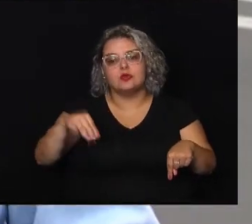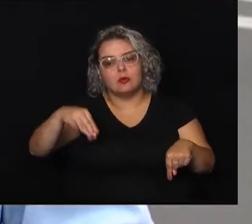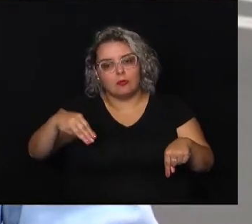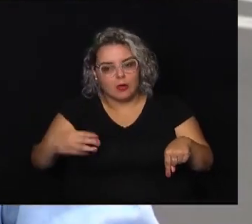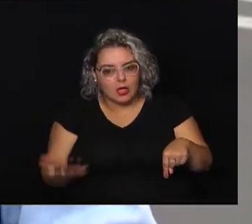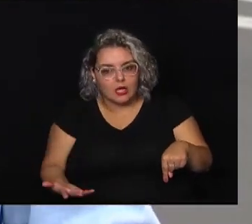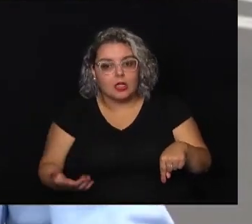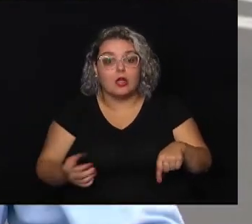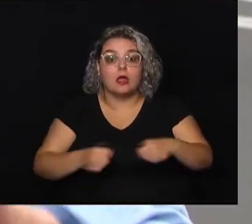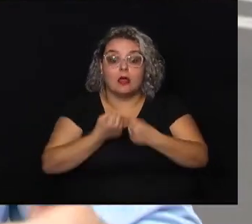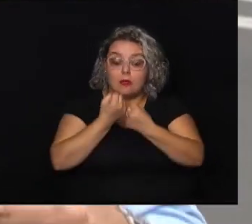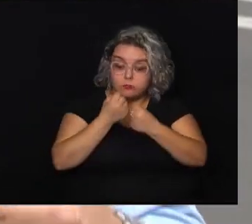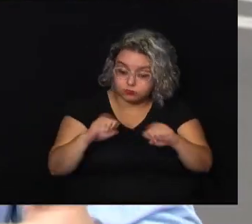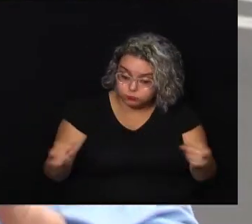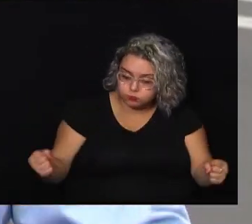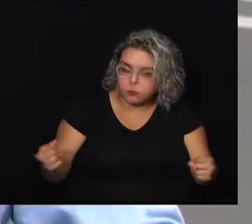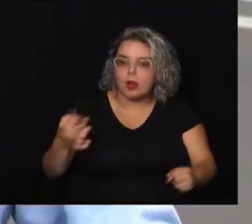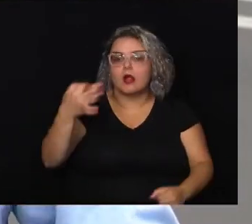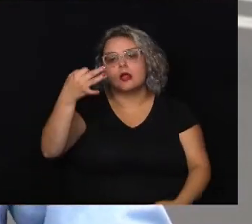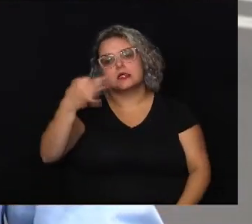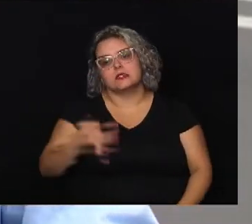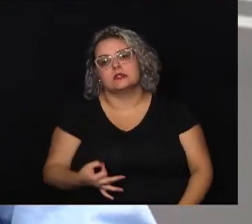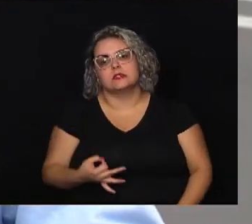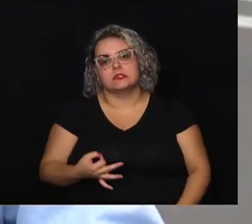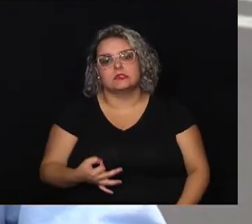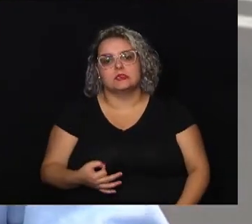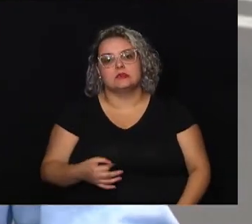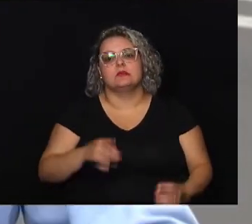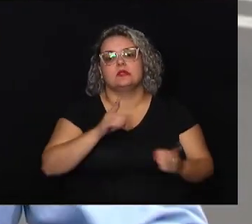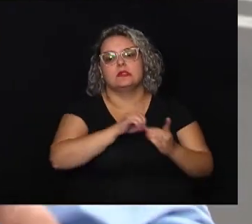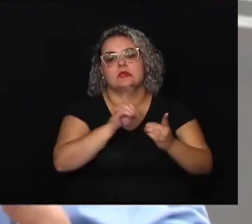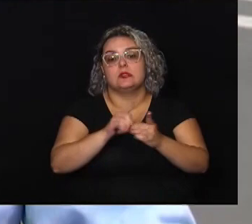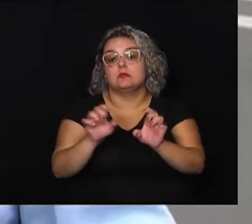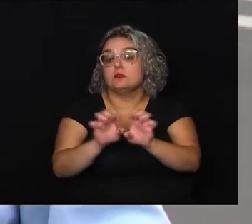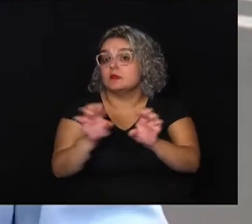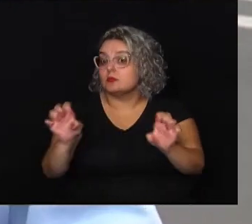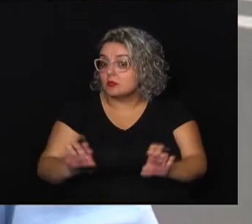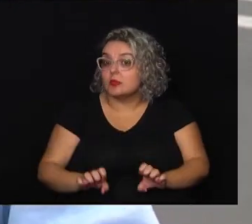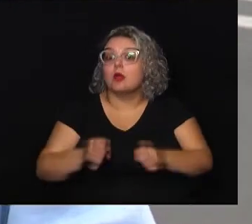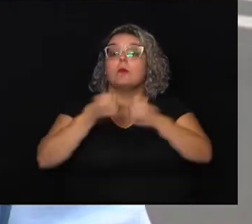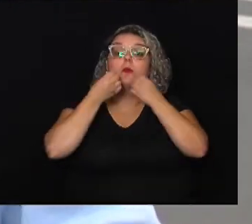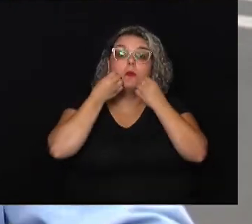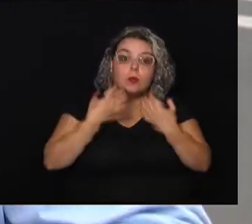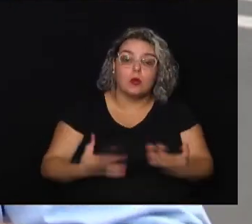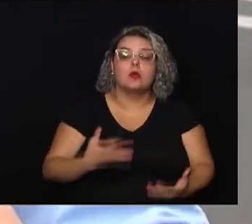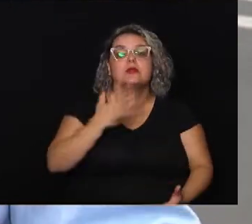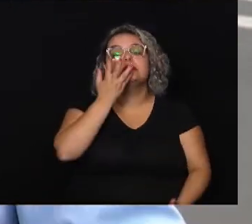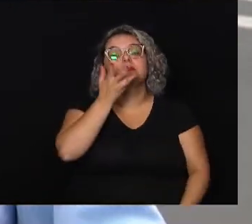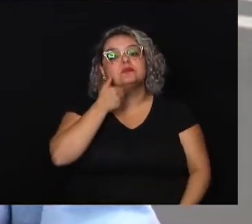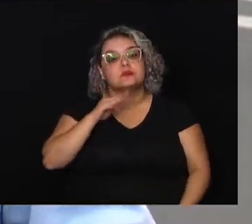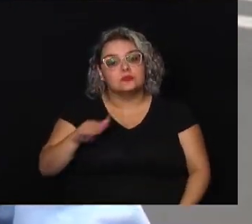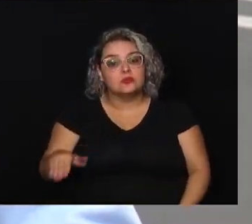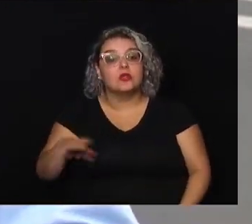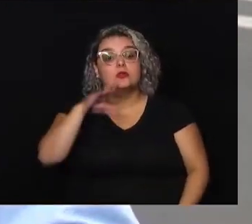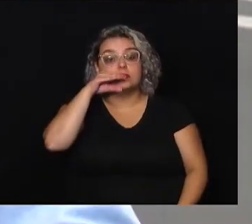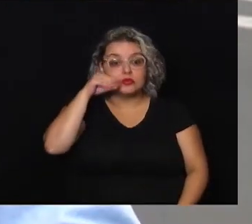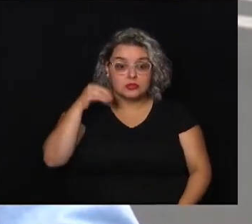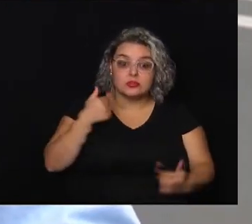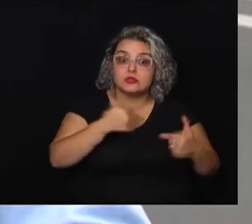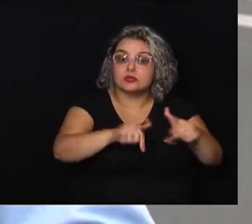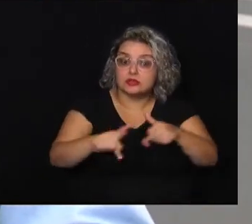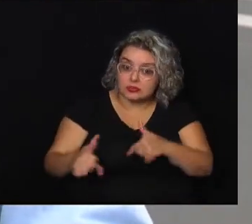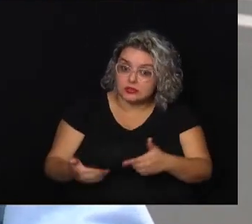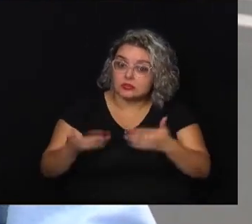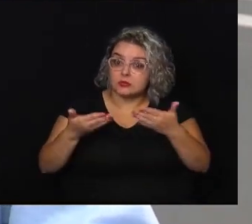terreno grande, com certeza vai comportar com uma estrutura muito boa para as crianças, para os funcionários que